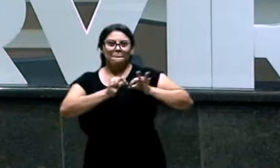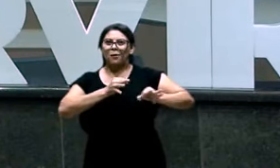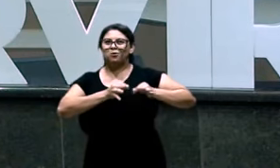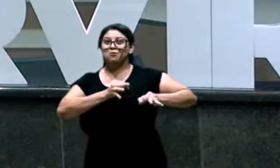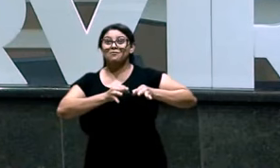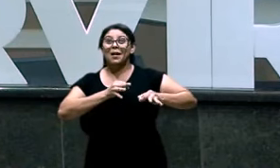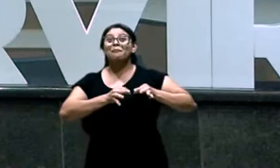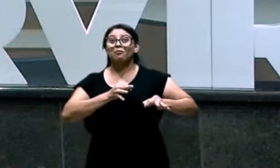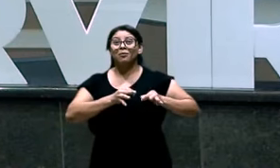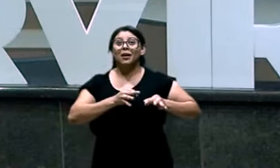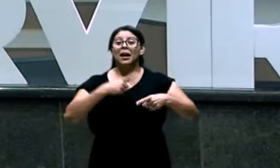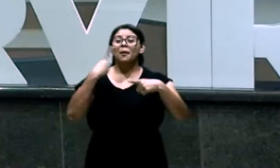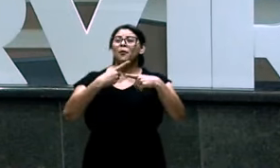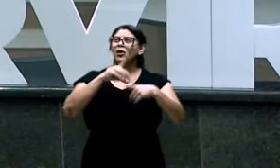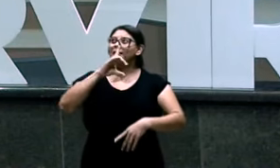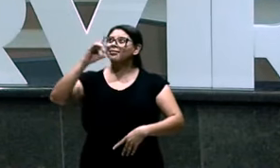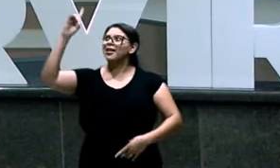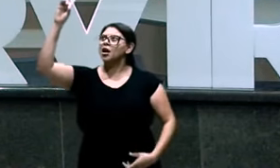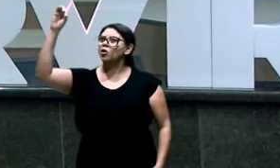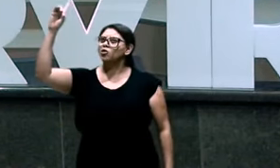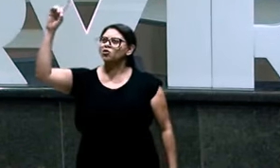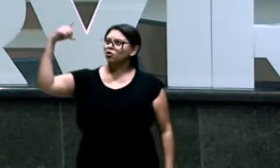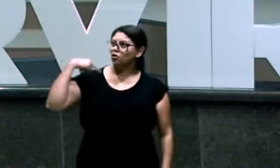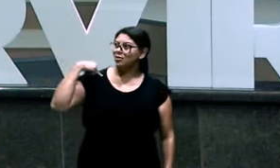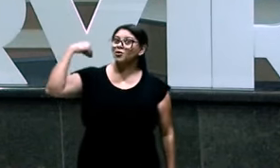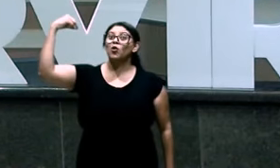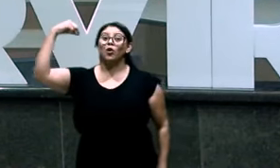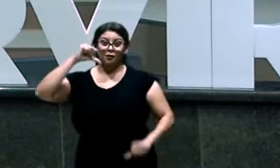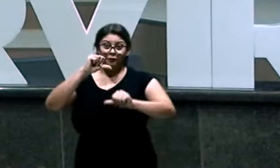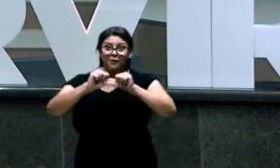as mudanças que Deus tem para a tua vida.